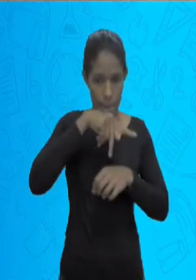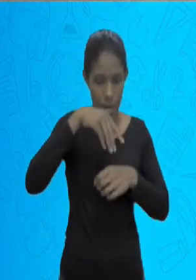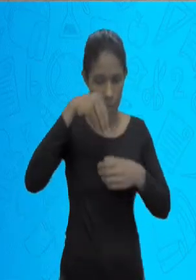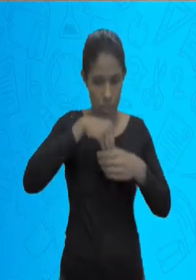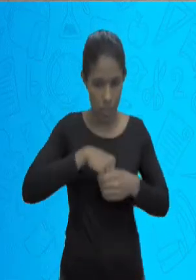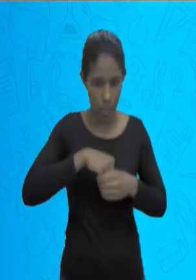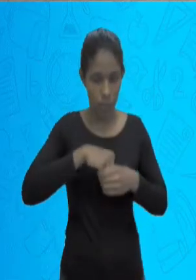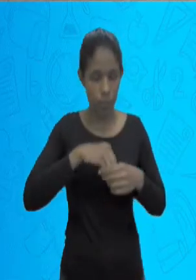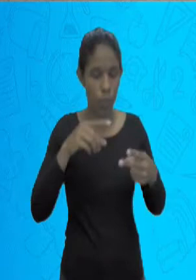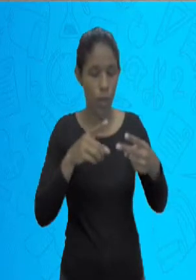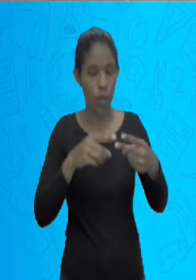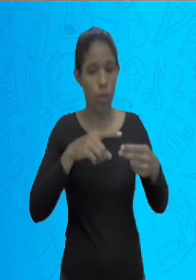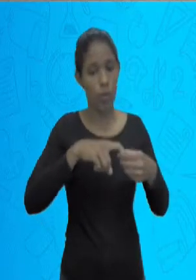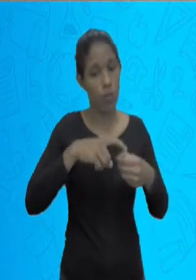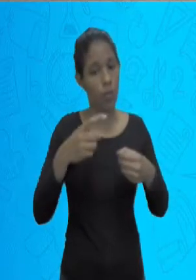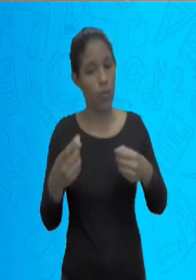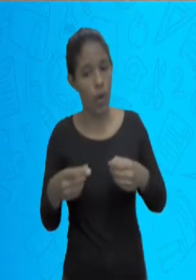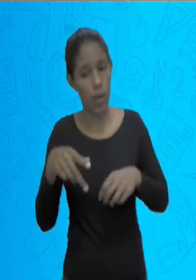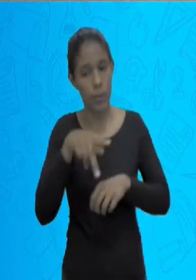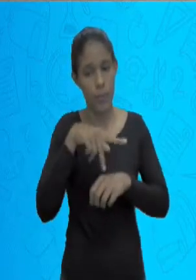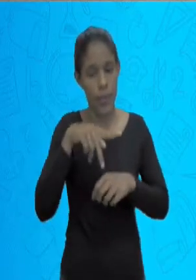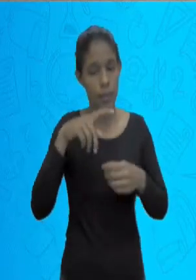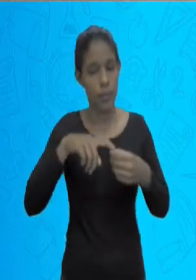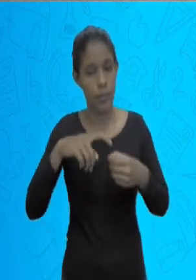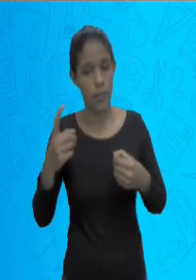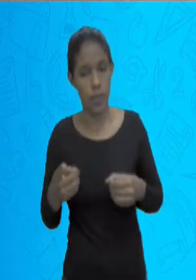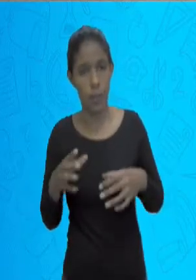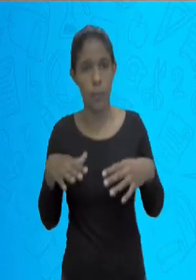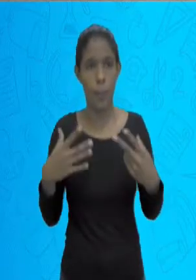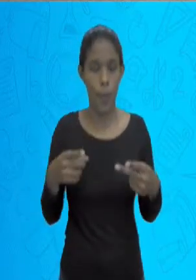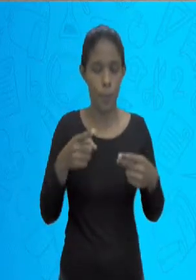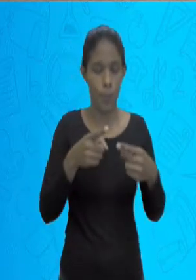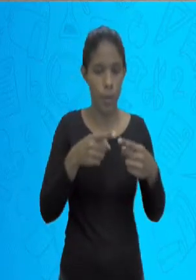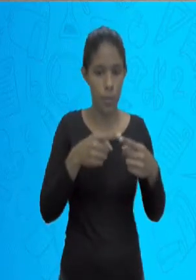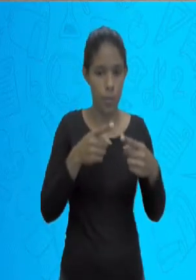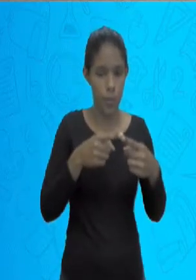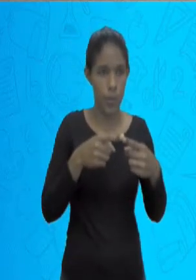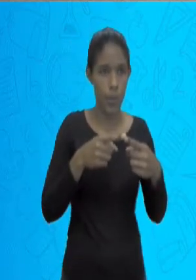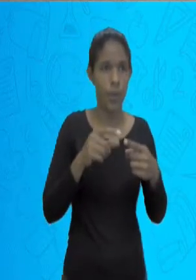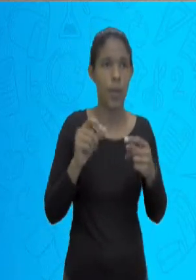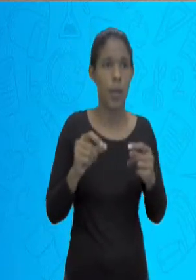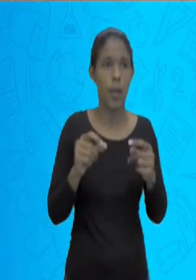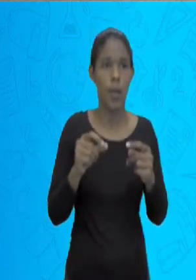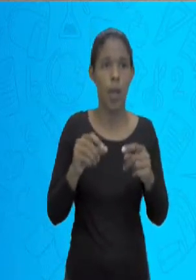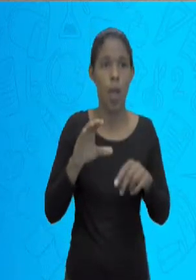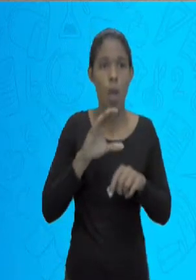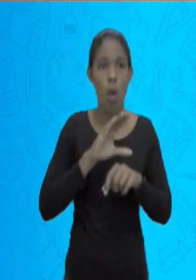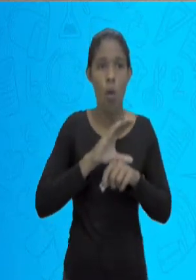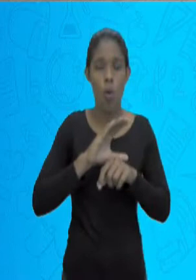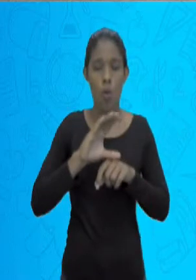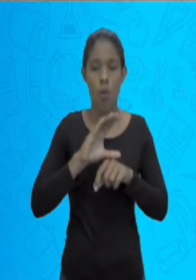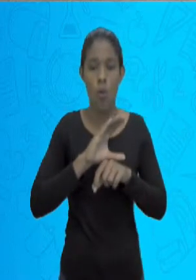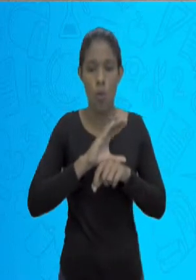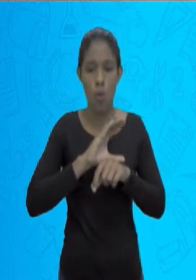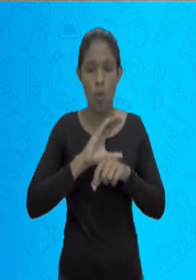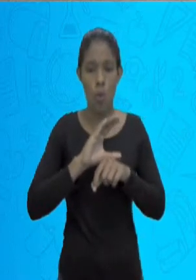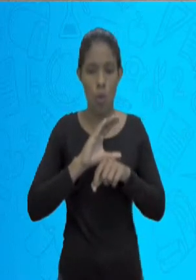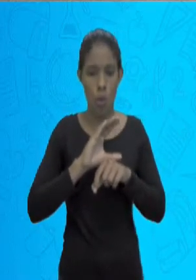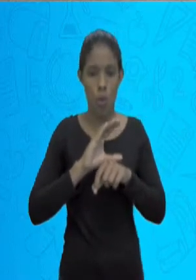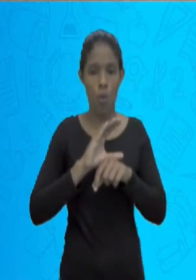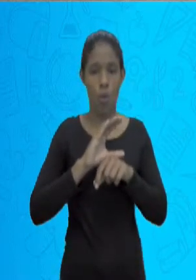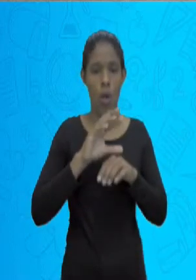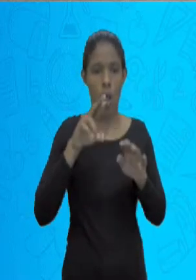externa. Na política econômica interna, o Código Civil foi seguido pelos códigos comercial e